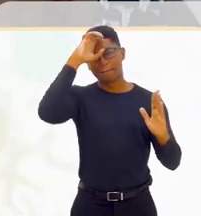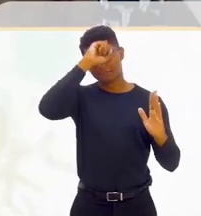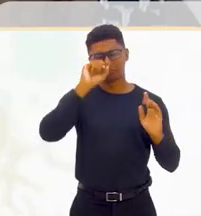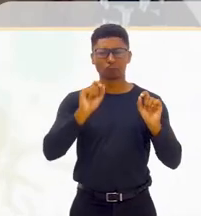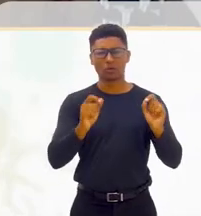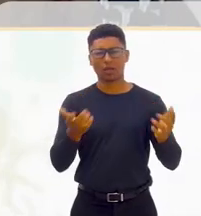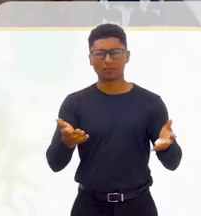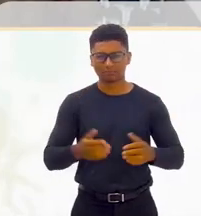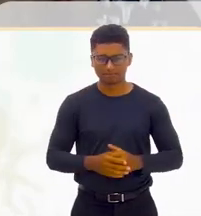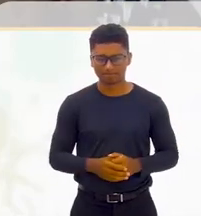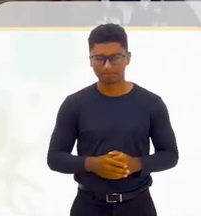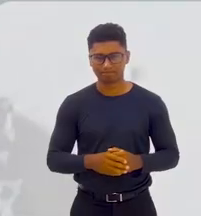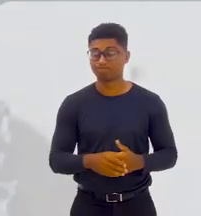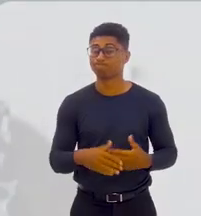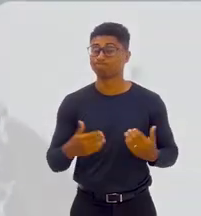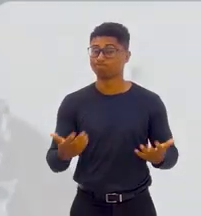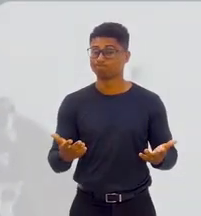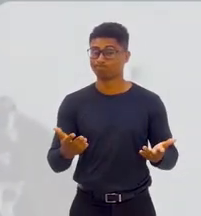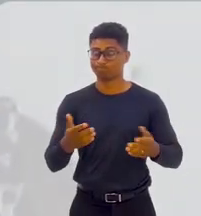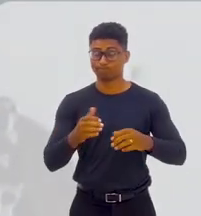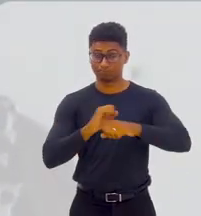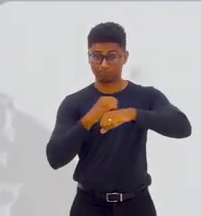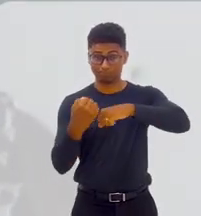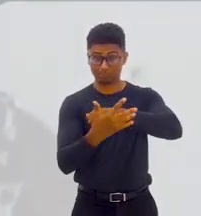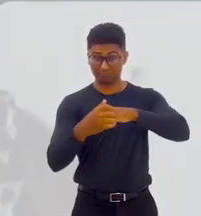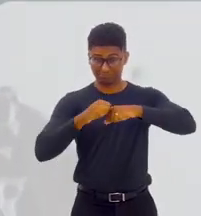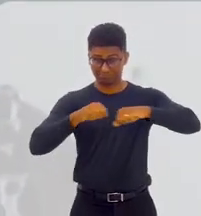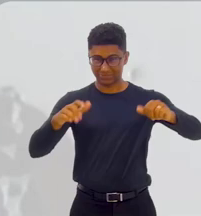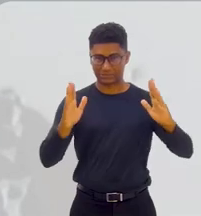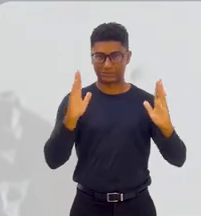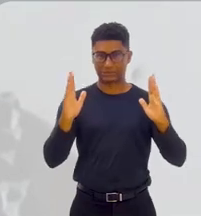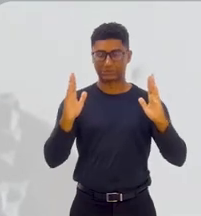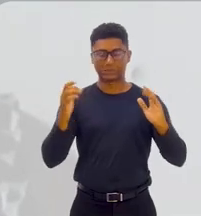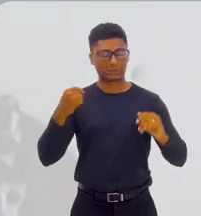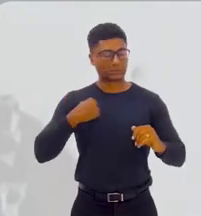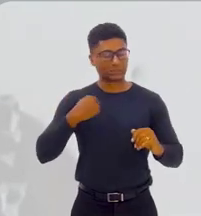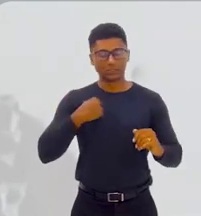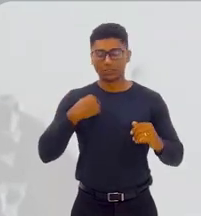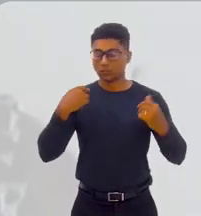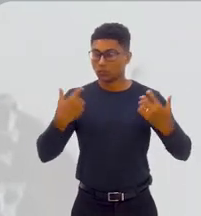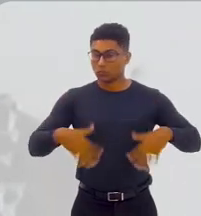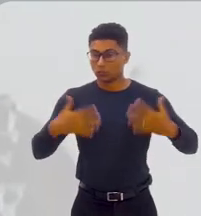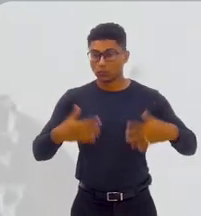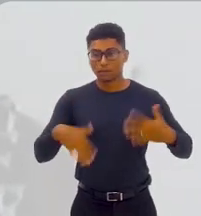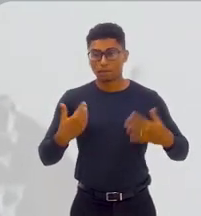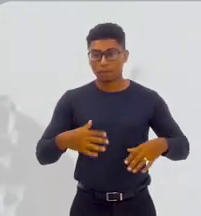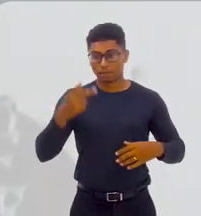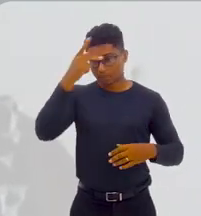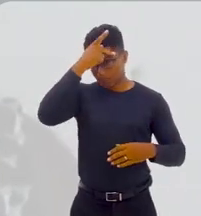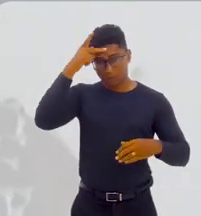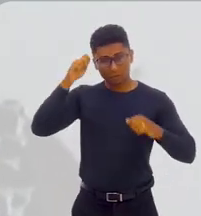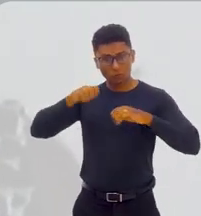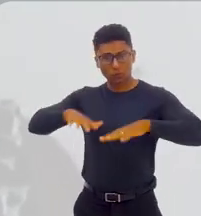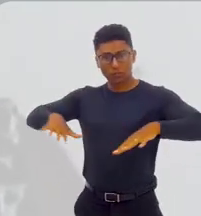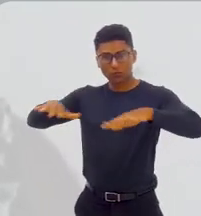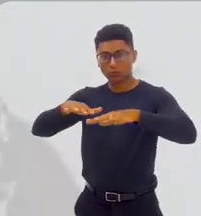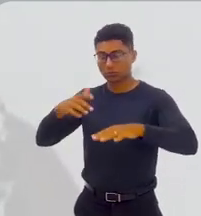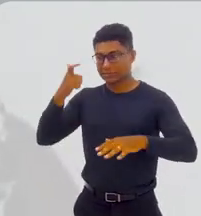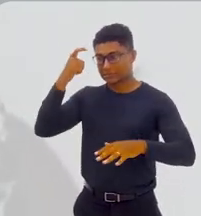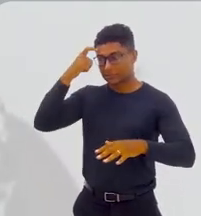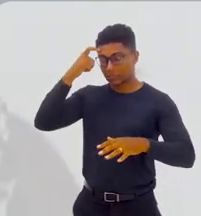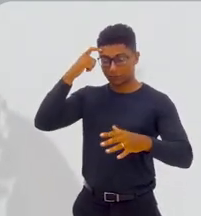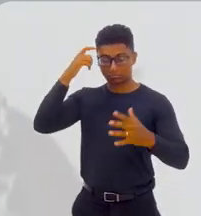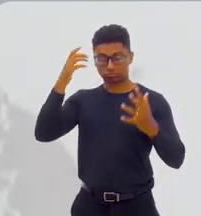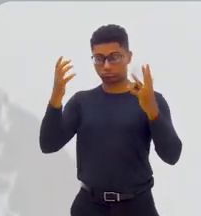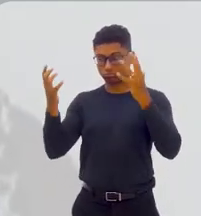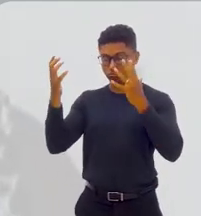para você? Então, na pandemia eu renasci. Né? Eu renasci, porque quando todo mundo começou a pirar, eu decidi que eu não ia pirar